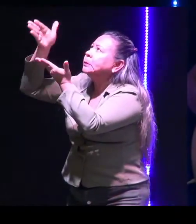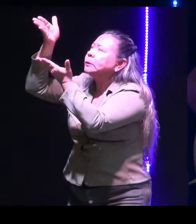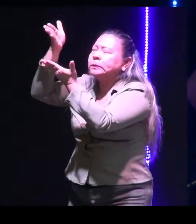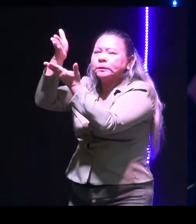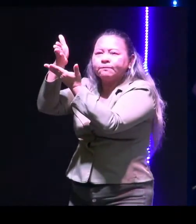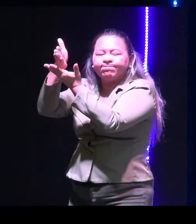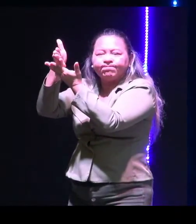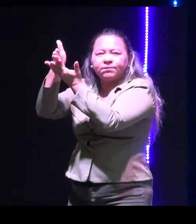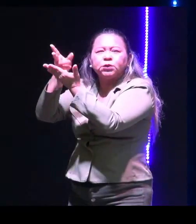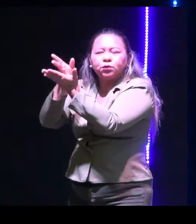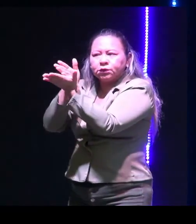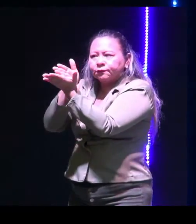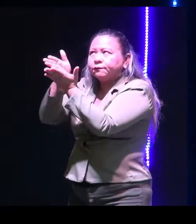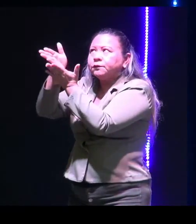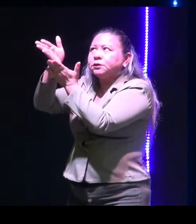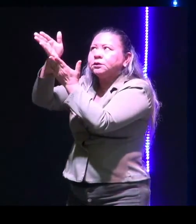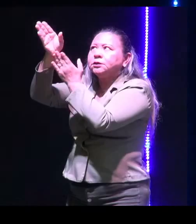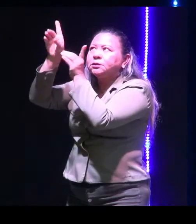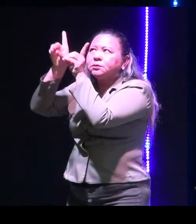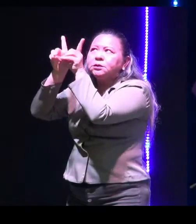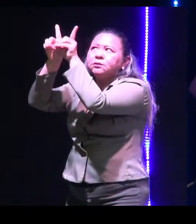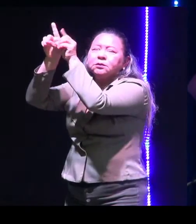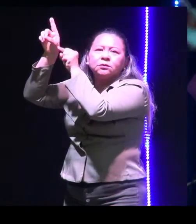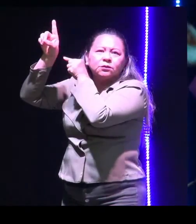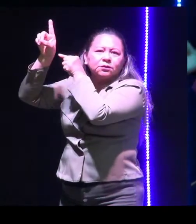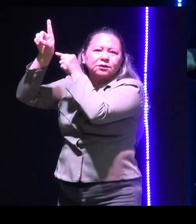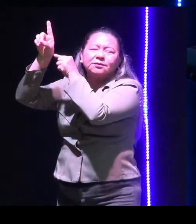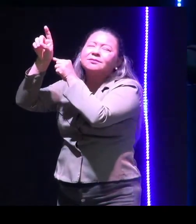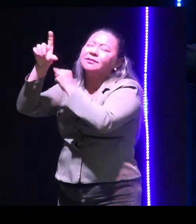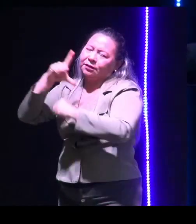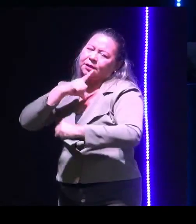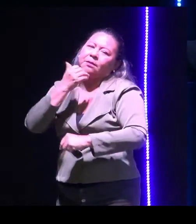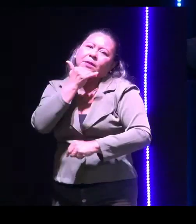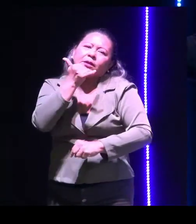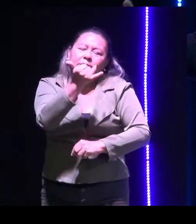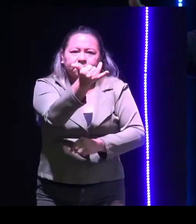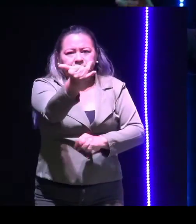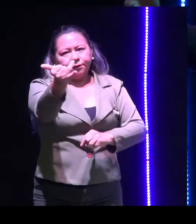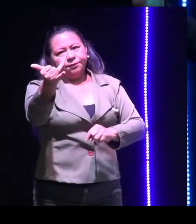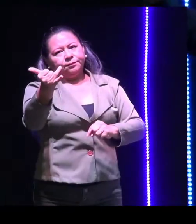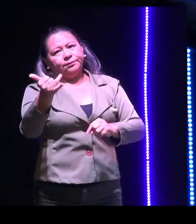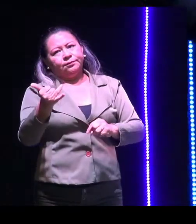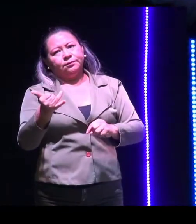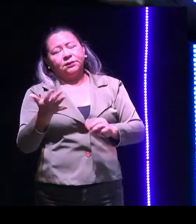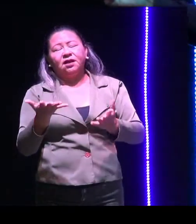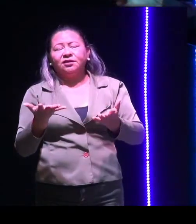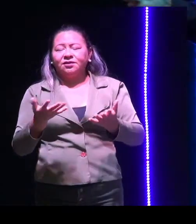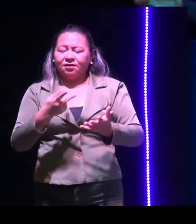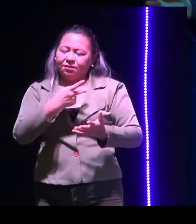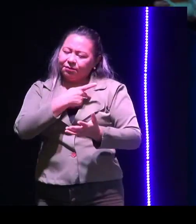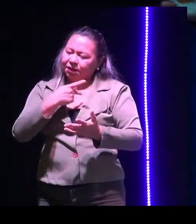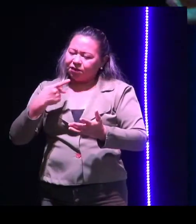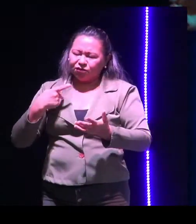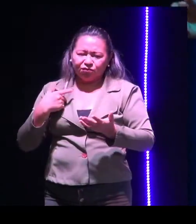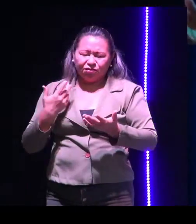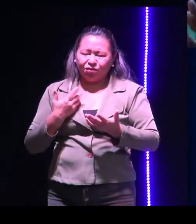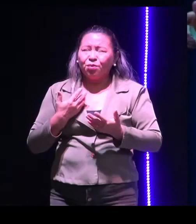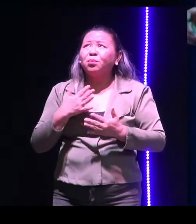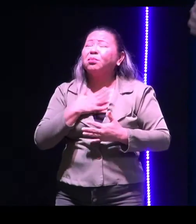e continue sua caminhada com Jesus. Há perdão para você. Pastor, o meu pecado é tão